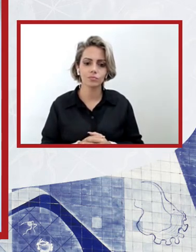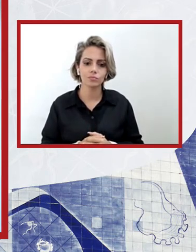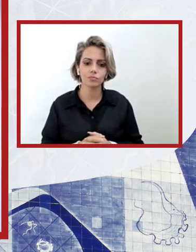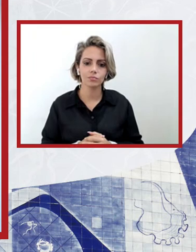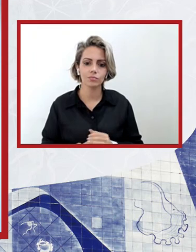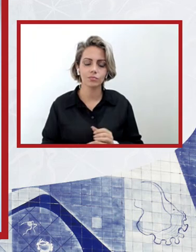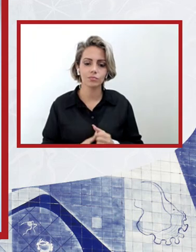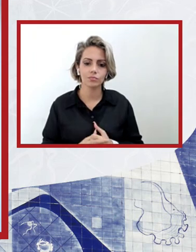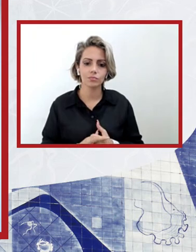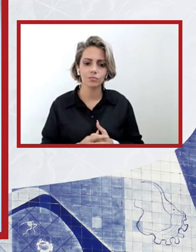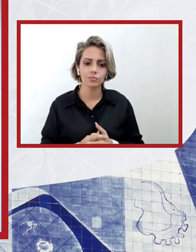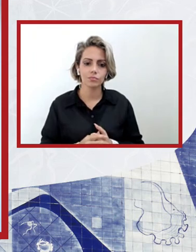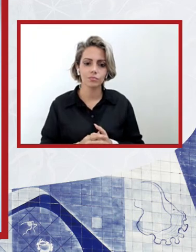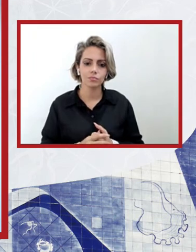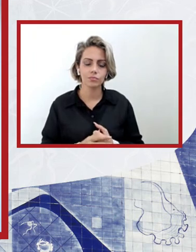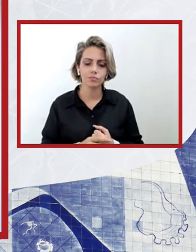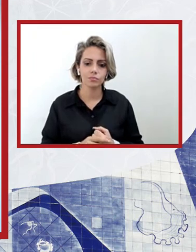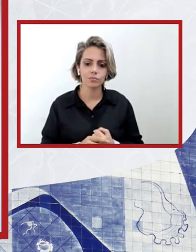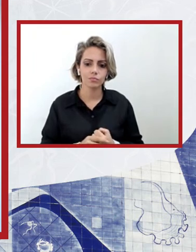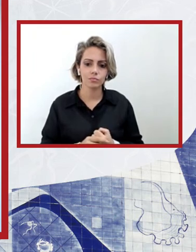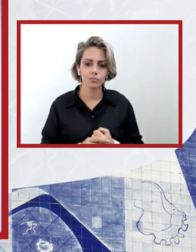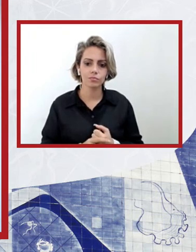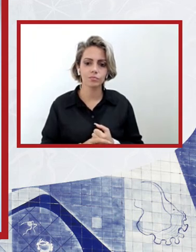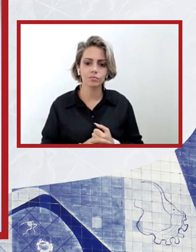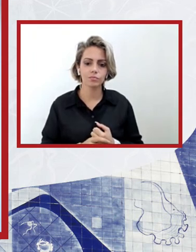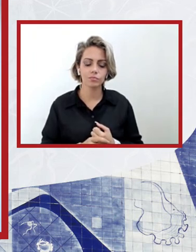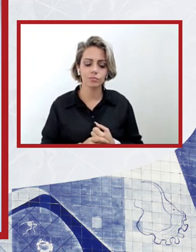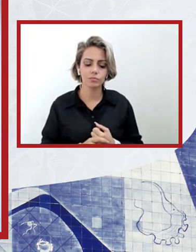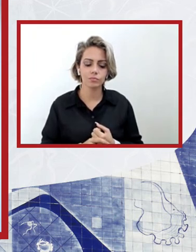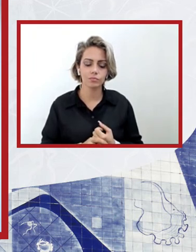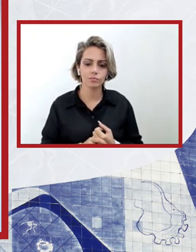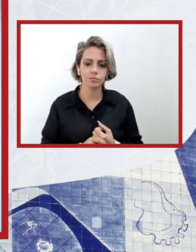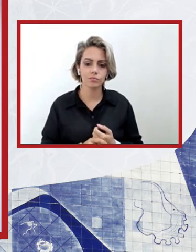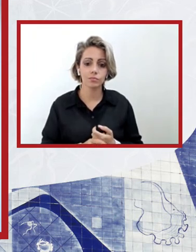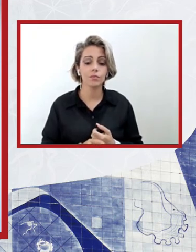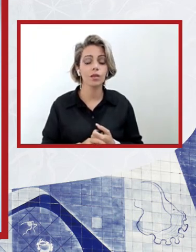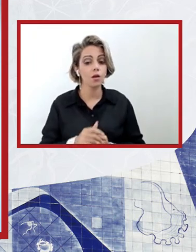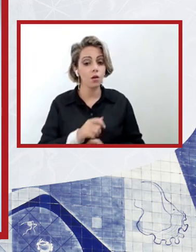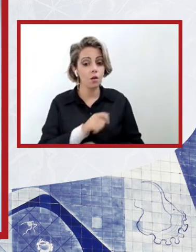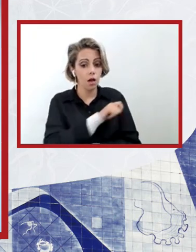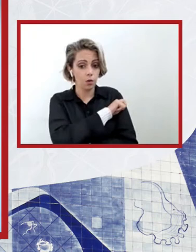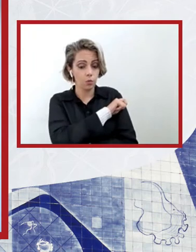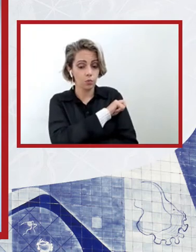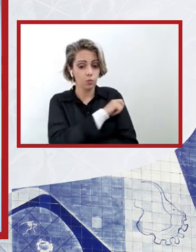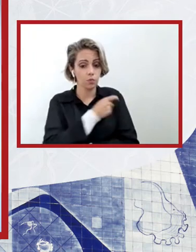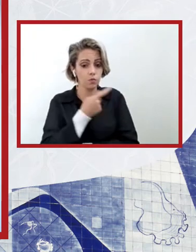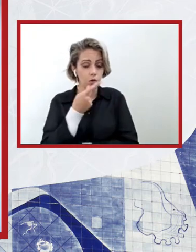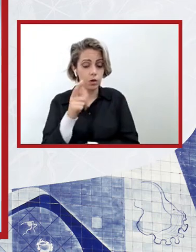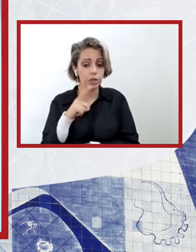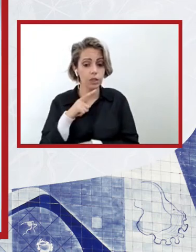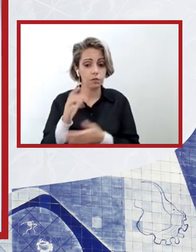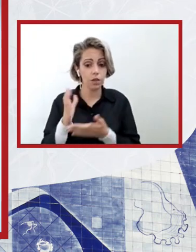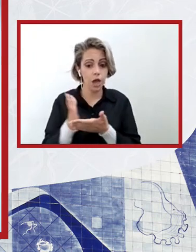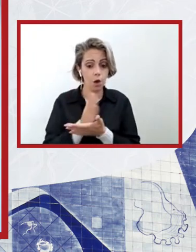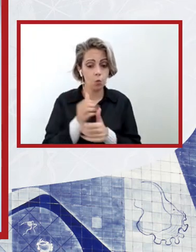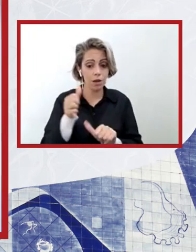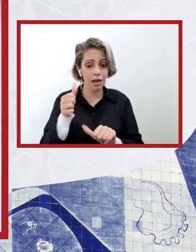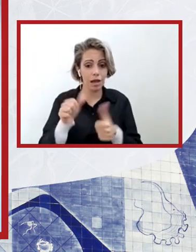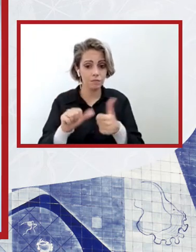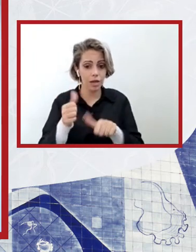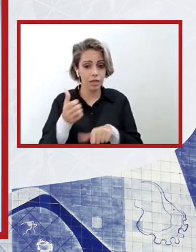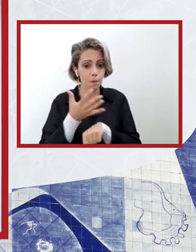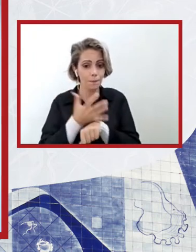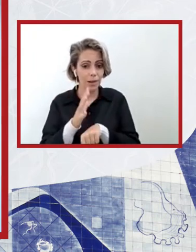estiveram em algumas situações avaliações práticas de um determinado